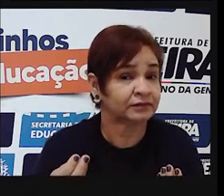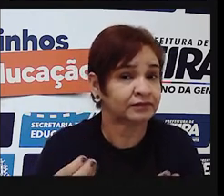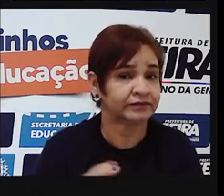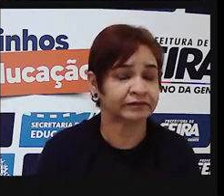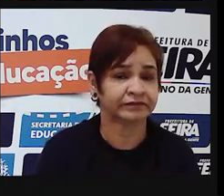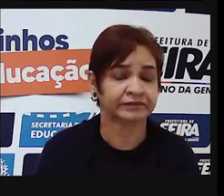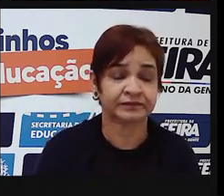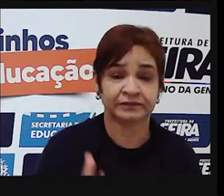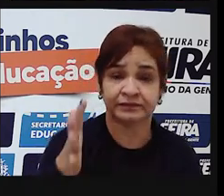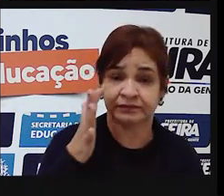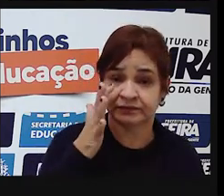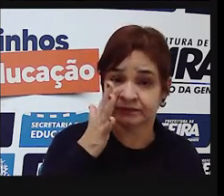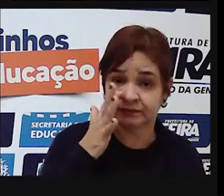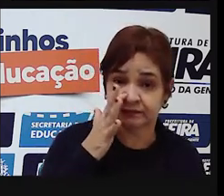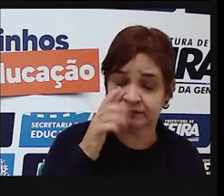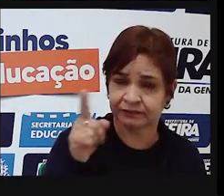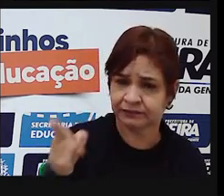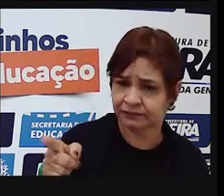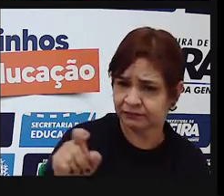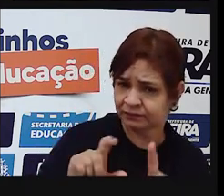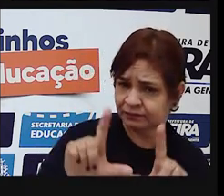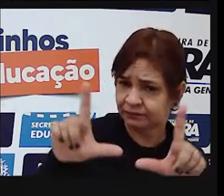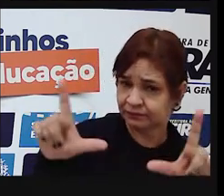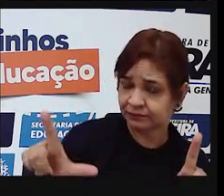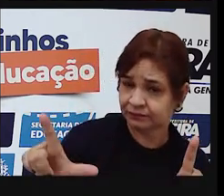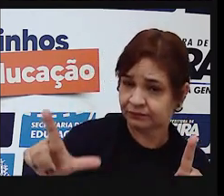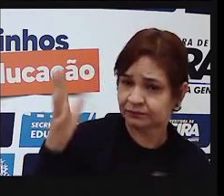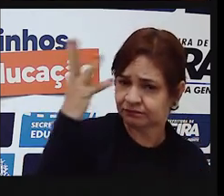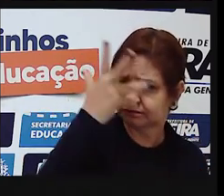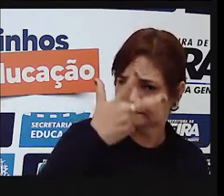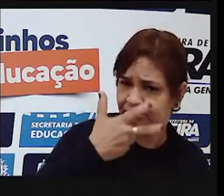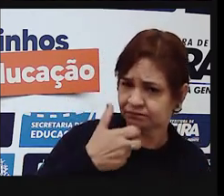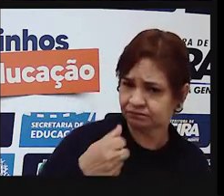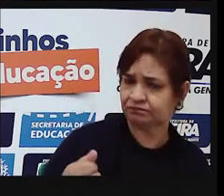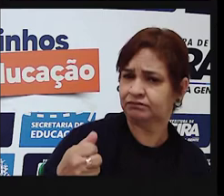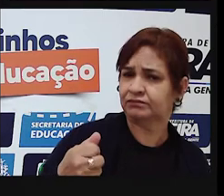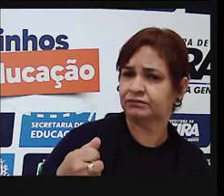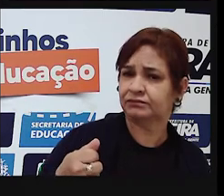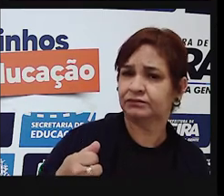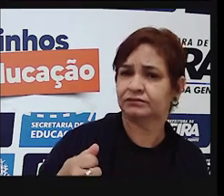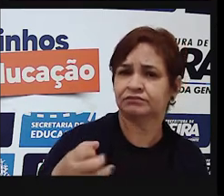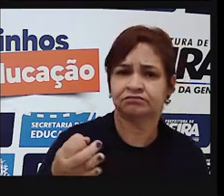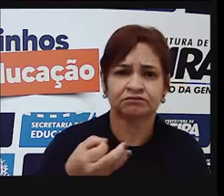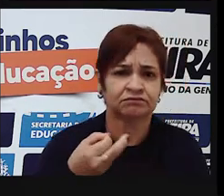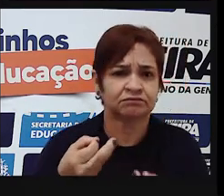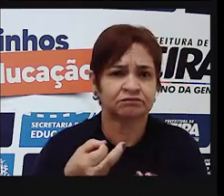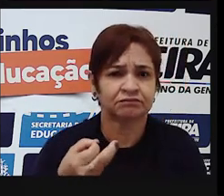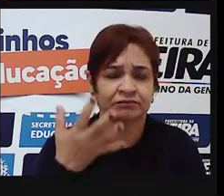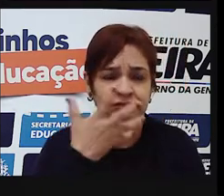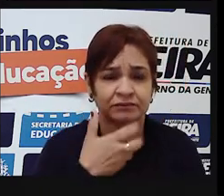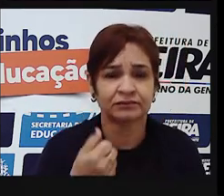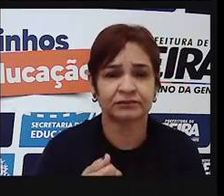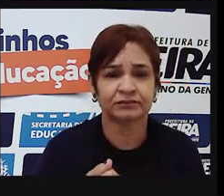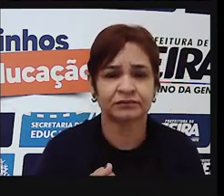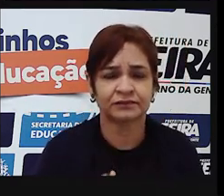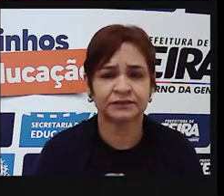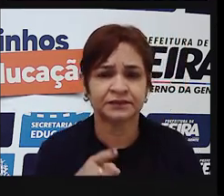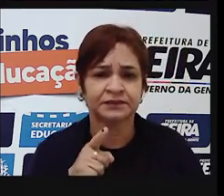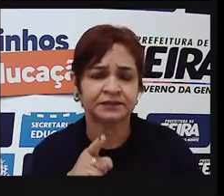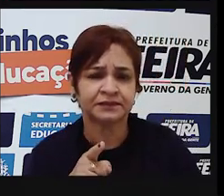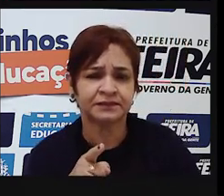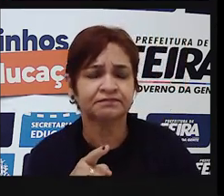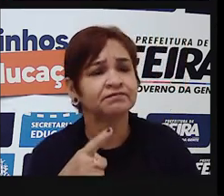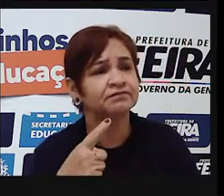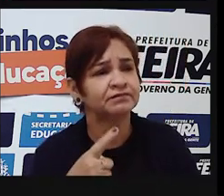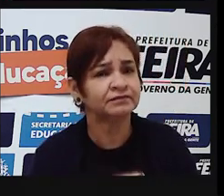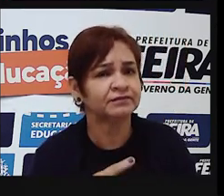você observar esse belo quadro que está aparecendo aí, essa pintura, o que será que levou esse artista a pintar